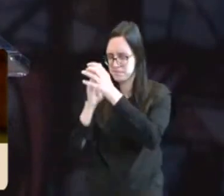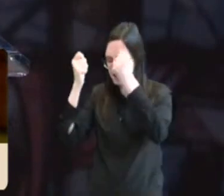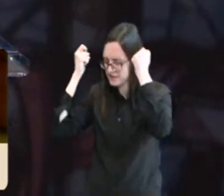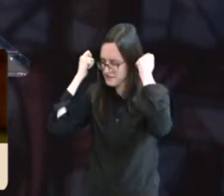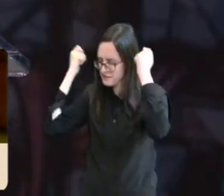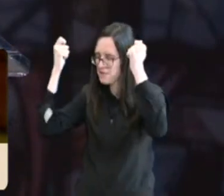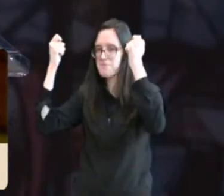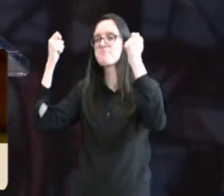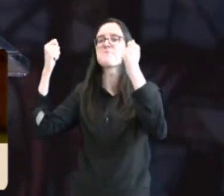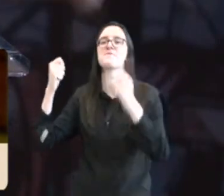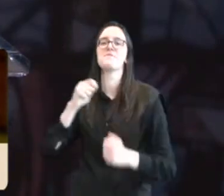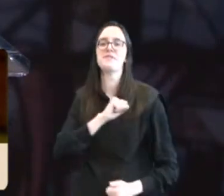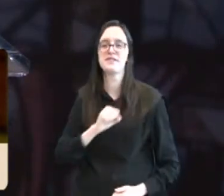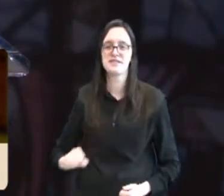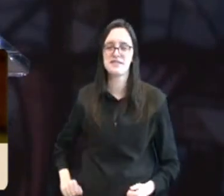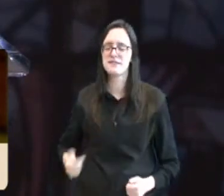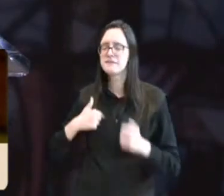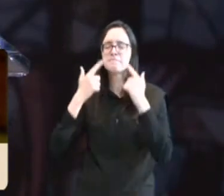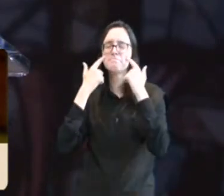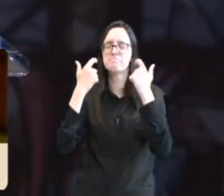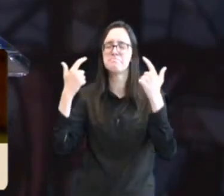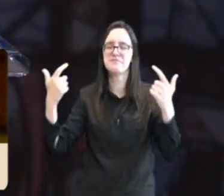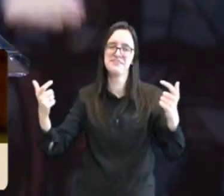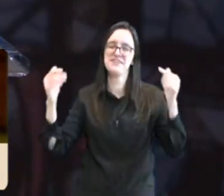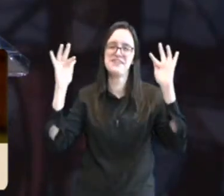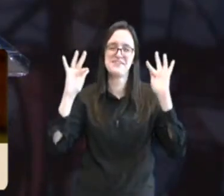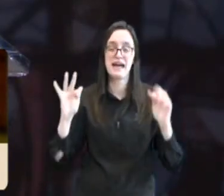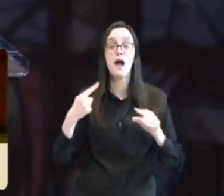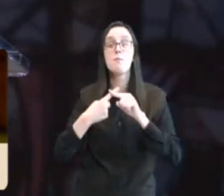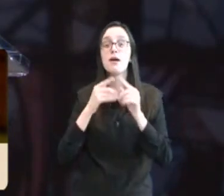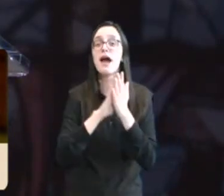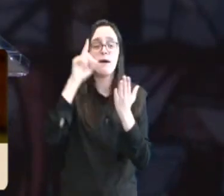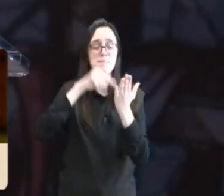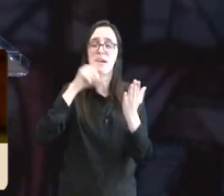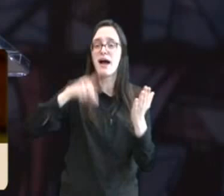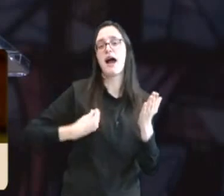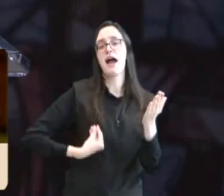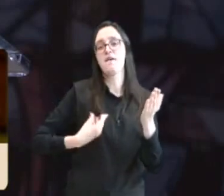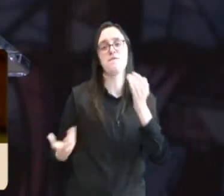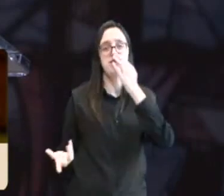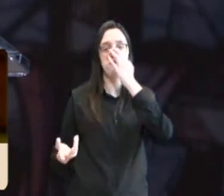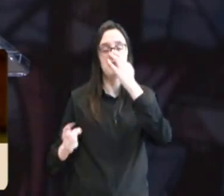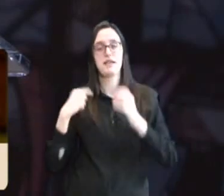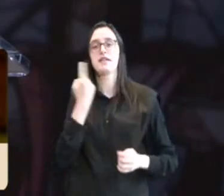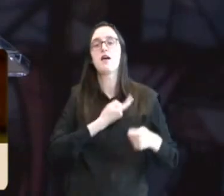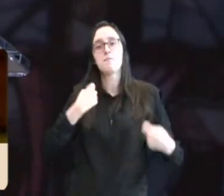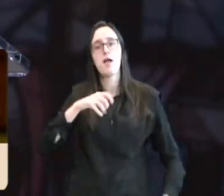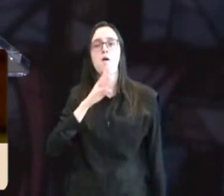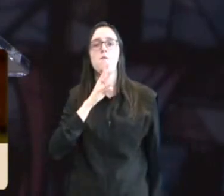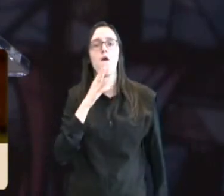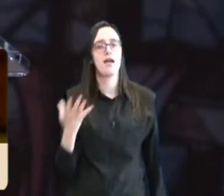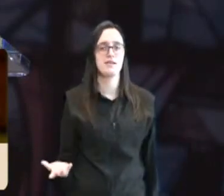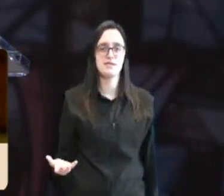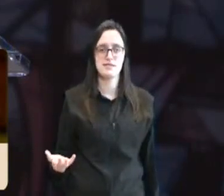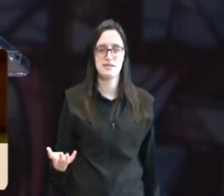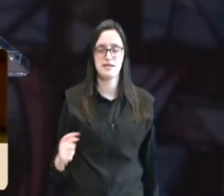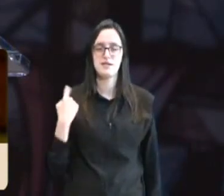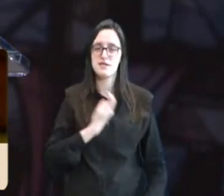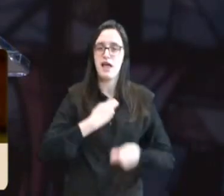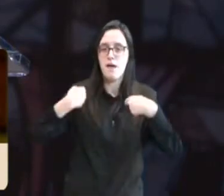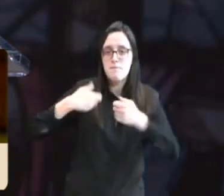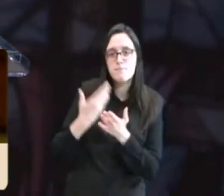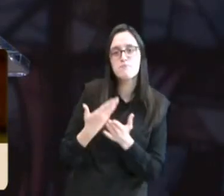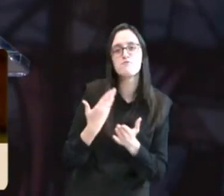aleluia, Senhor. Aí eu chorei de alegria, porque a palavra é viva, irmão. Nós temos que conhecer, nós temos que